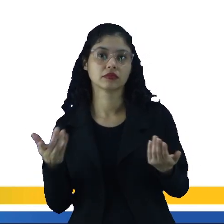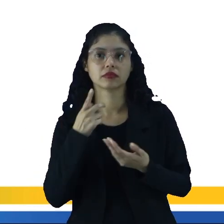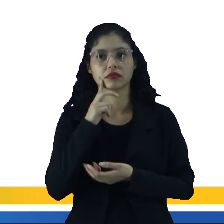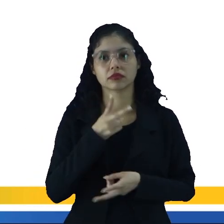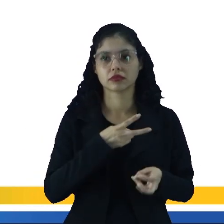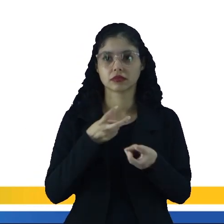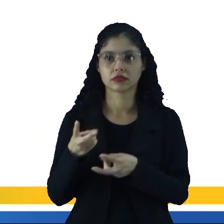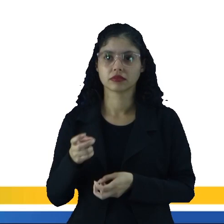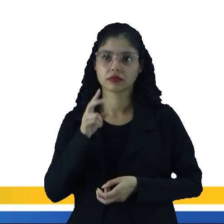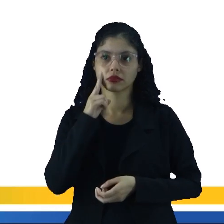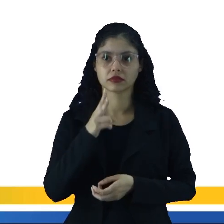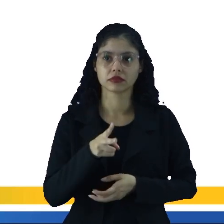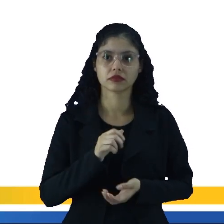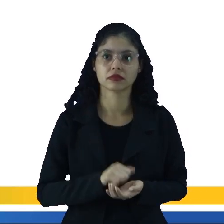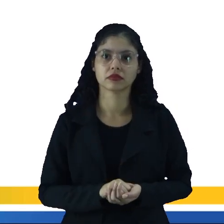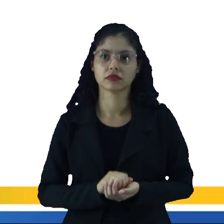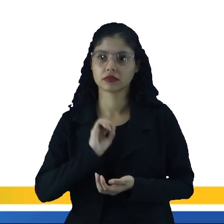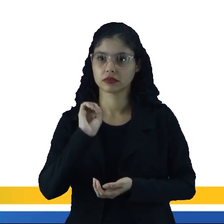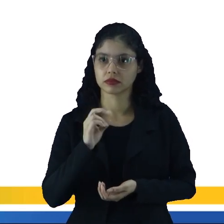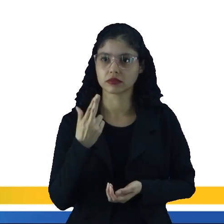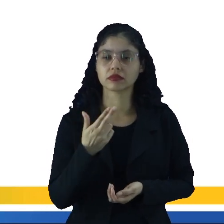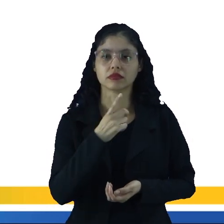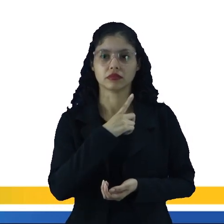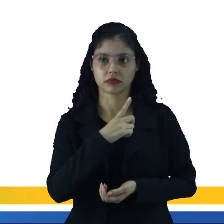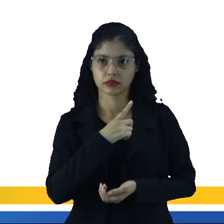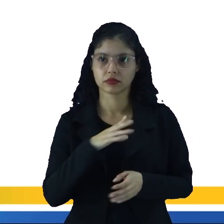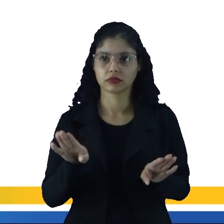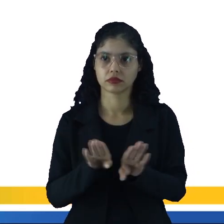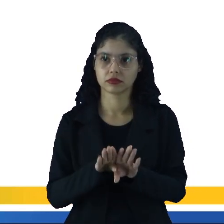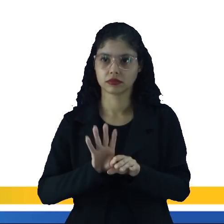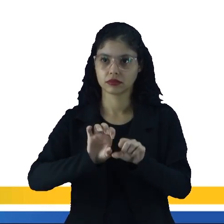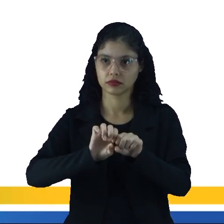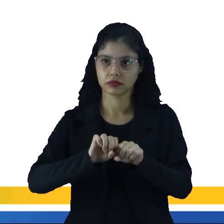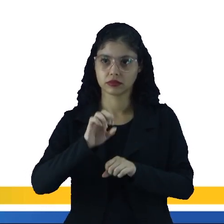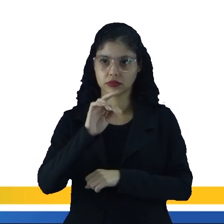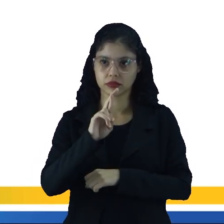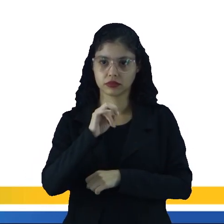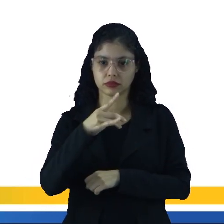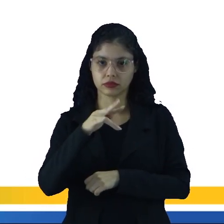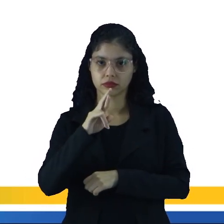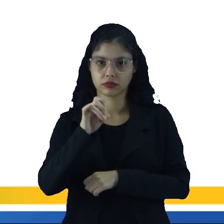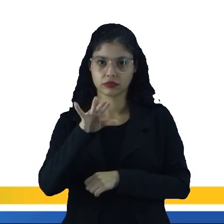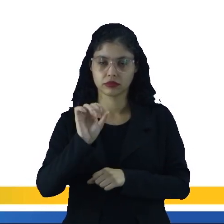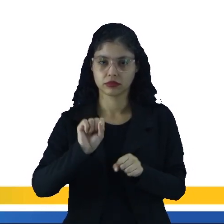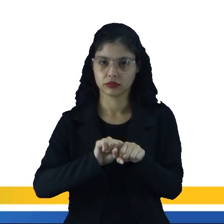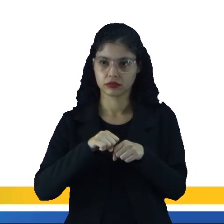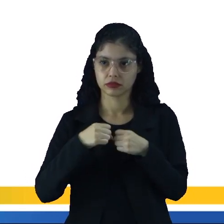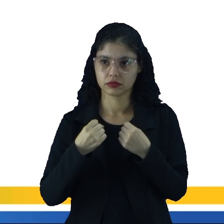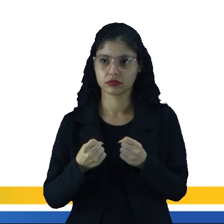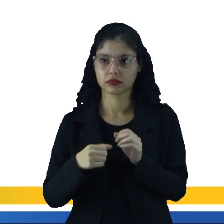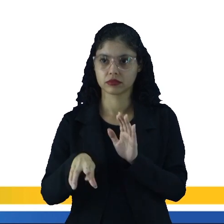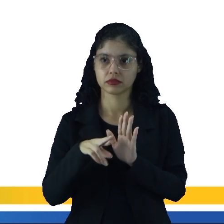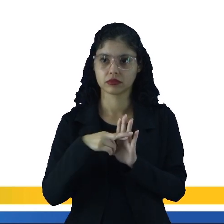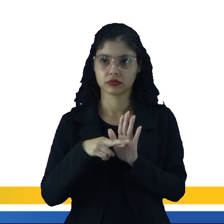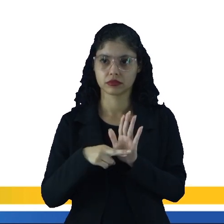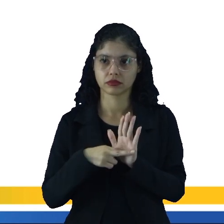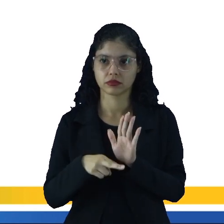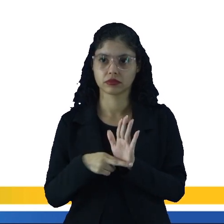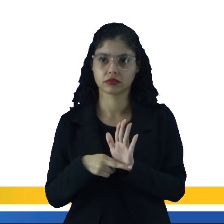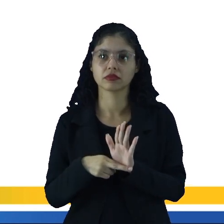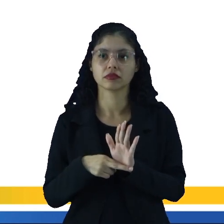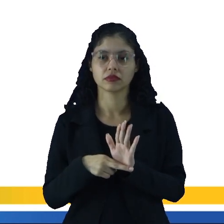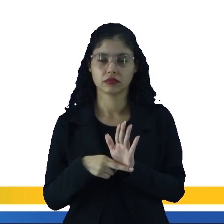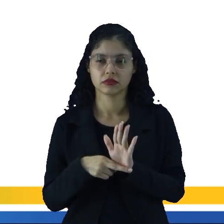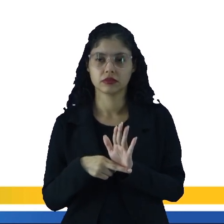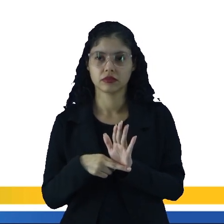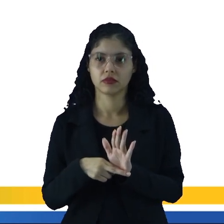Então, observe aí que houve um rompimento, uma quebra de padrão, ou